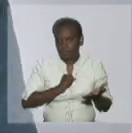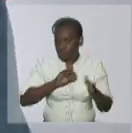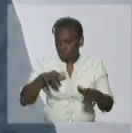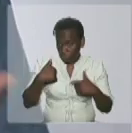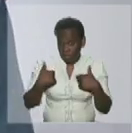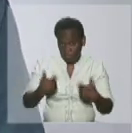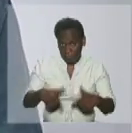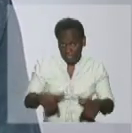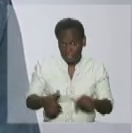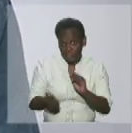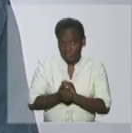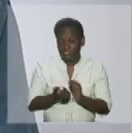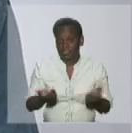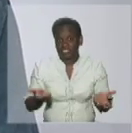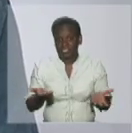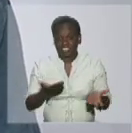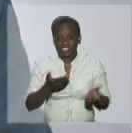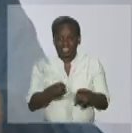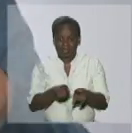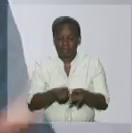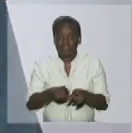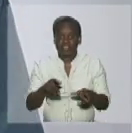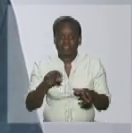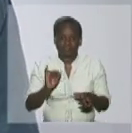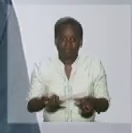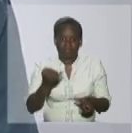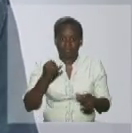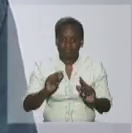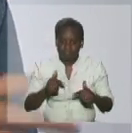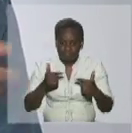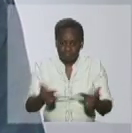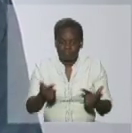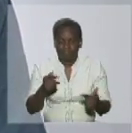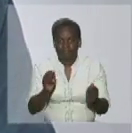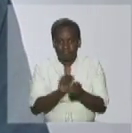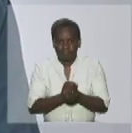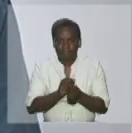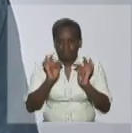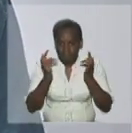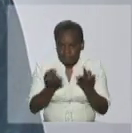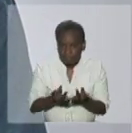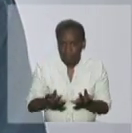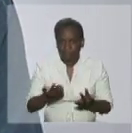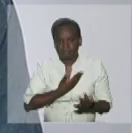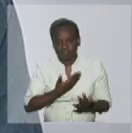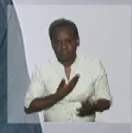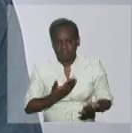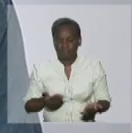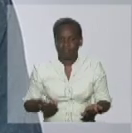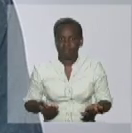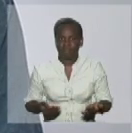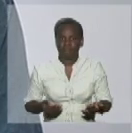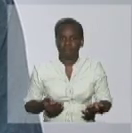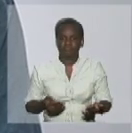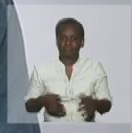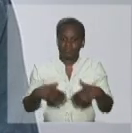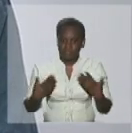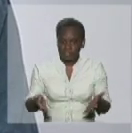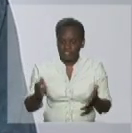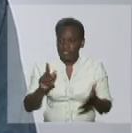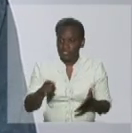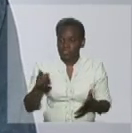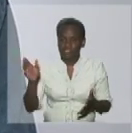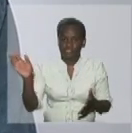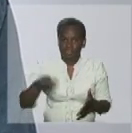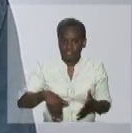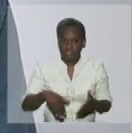vai, estou trabalhando ao mesmo tempo que eu estou trabalhando, eu estou me dedicando também à minha família, aos meus amigos. Né? E quando